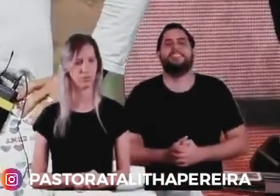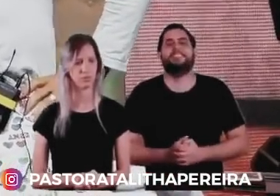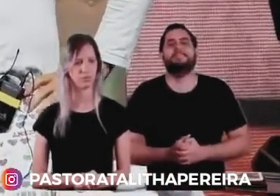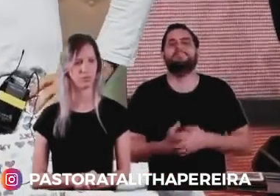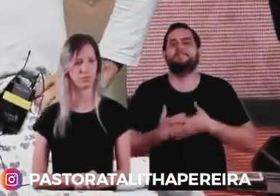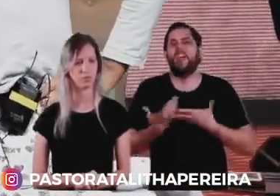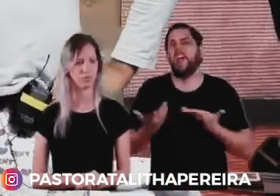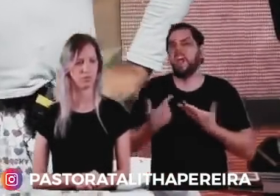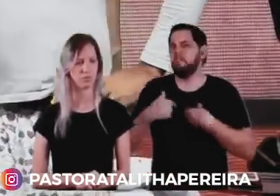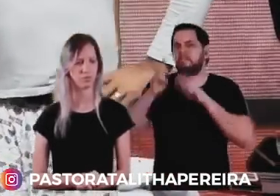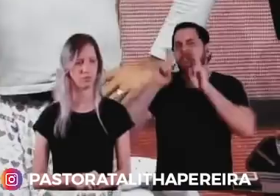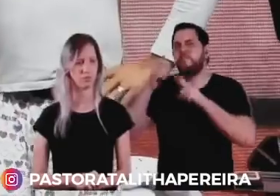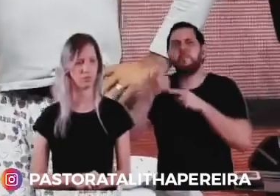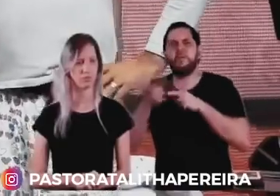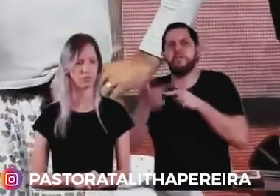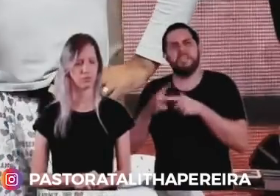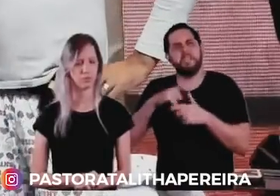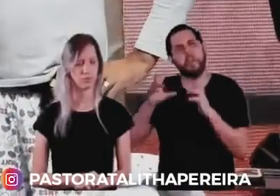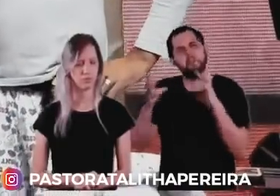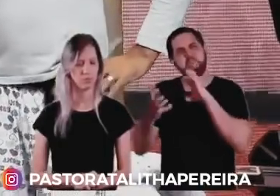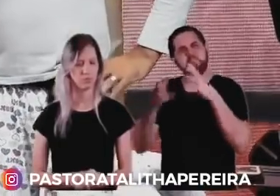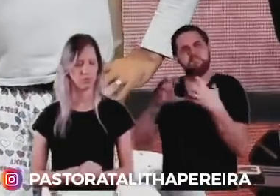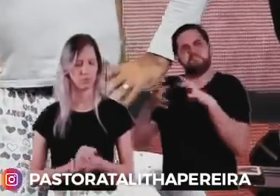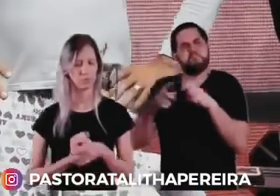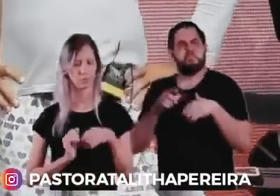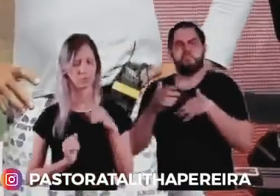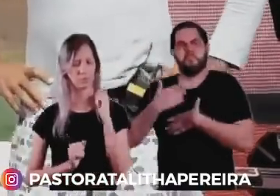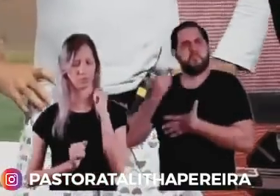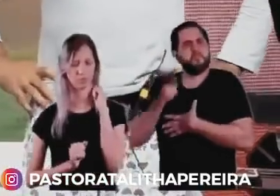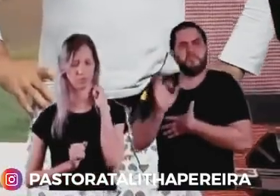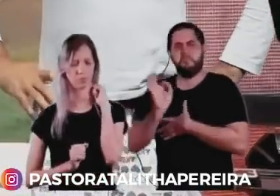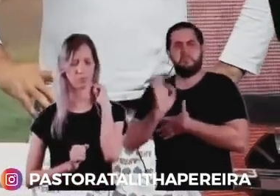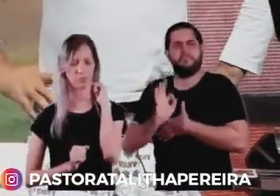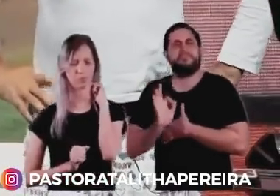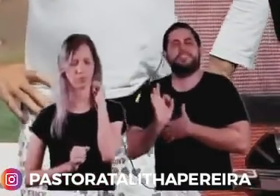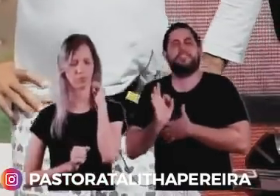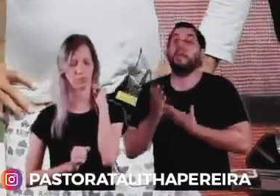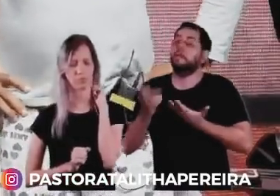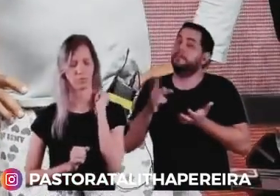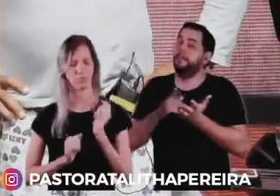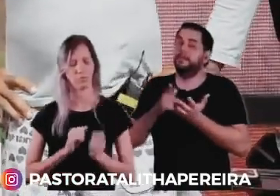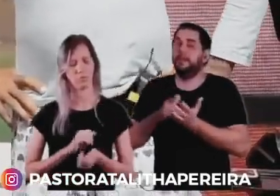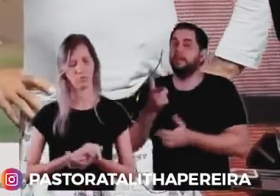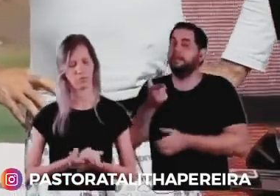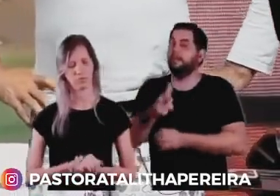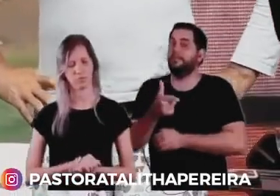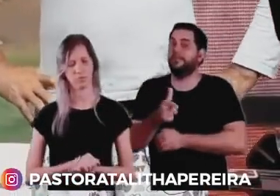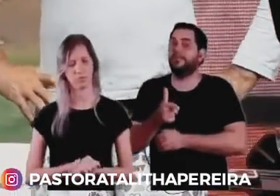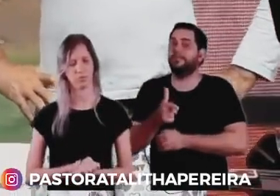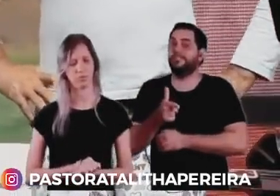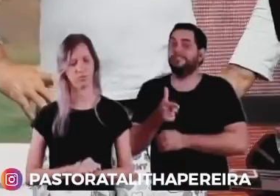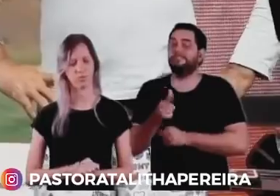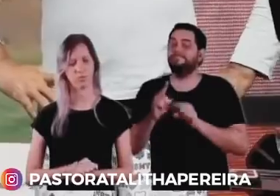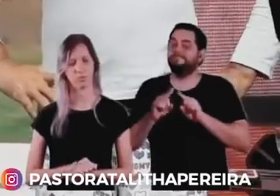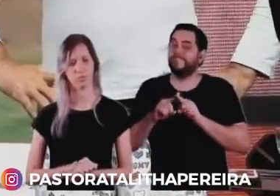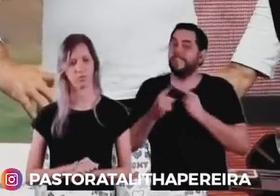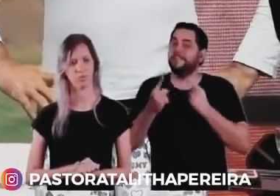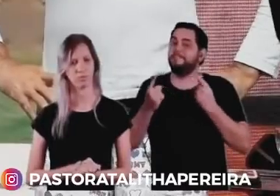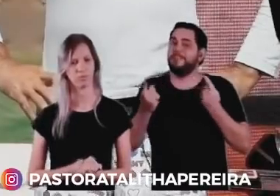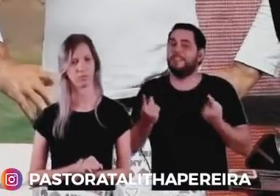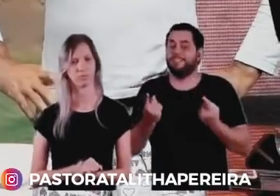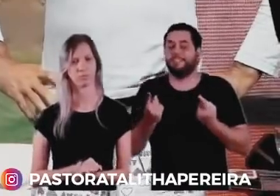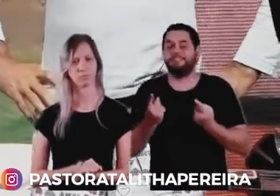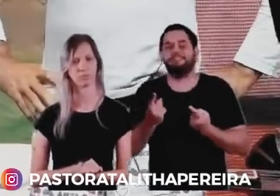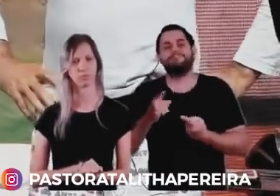Eu não vi motivo realmente para briga, não. Nem para discussão. Realmente não tem. Não teve. Mas é o que